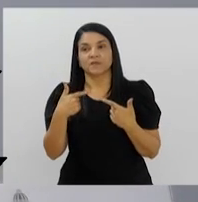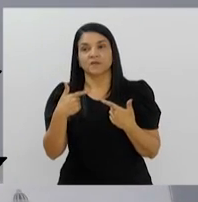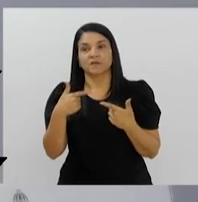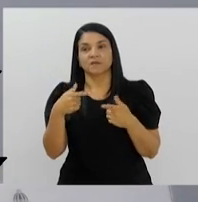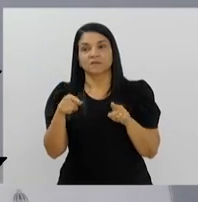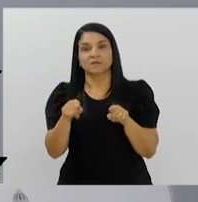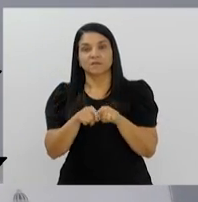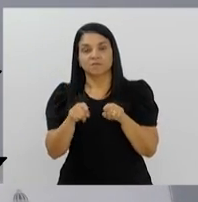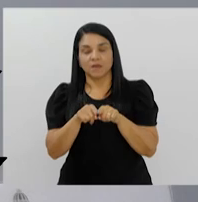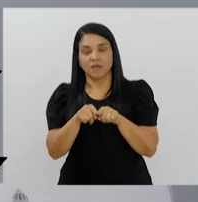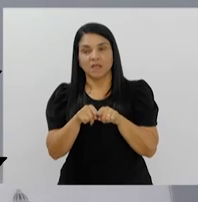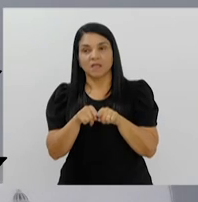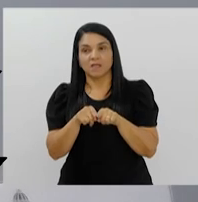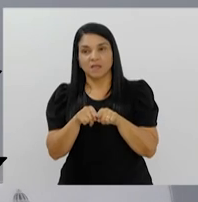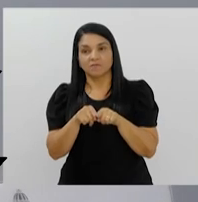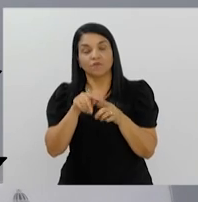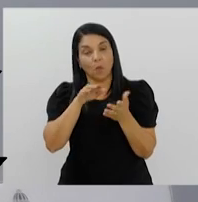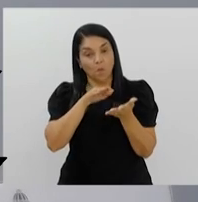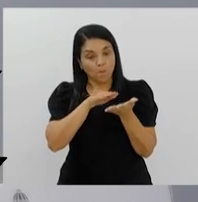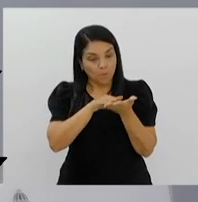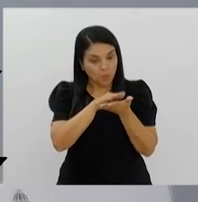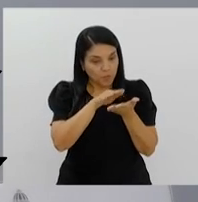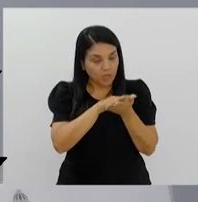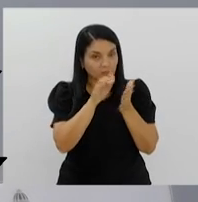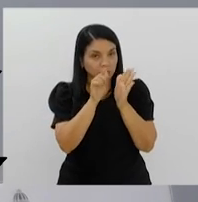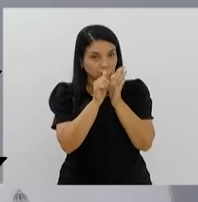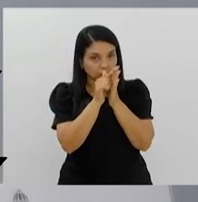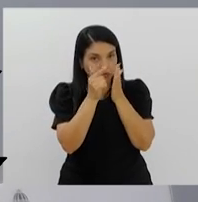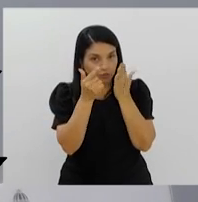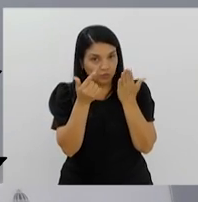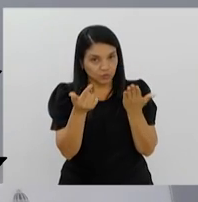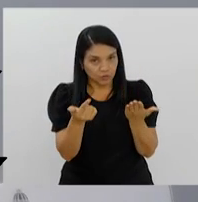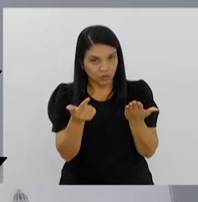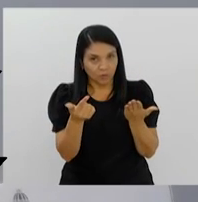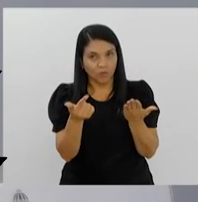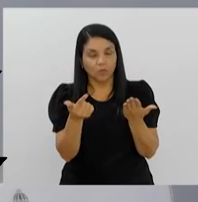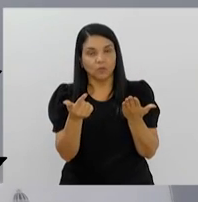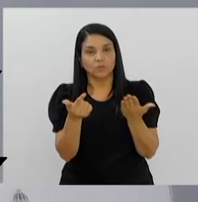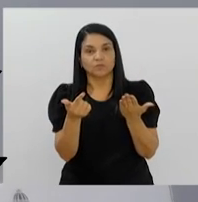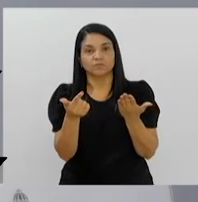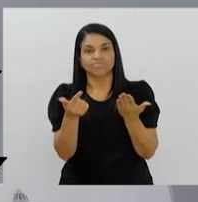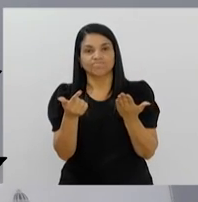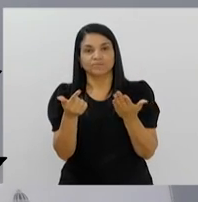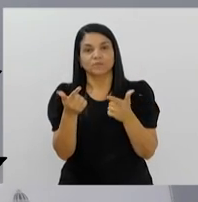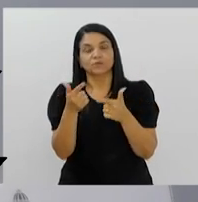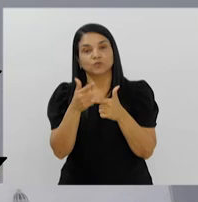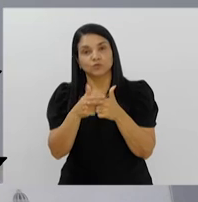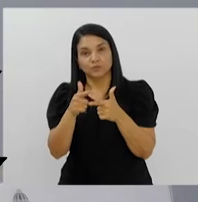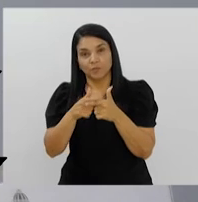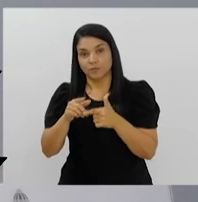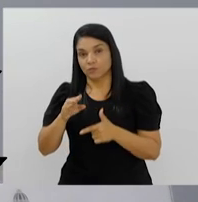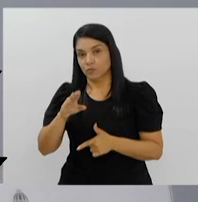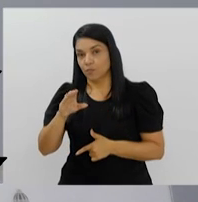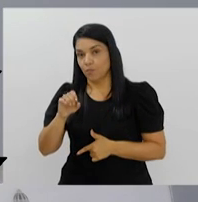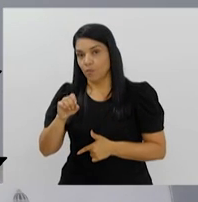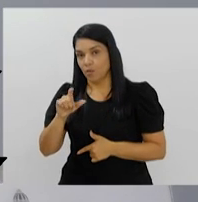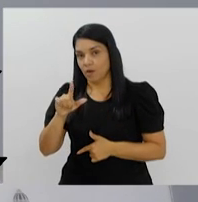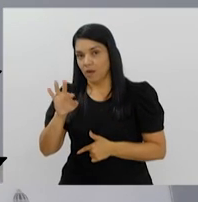eh foi foi publicado nos jornais enfim essa essa questão dos boletos